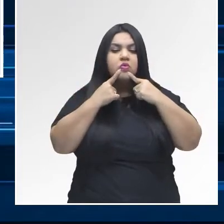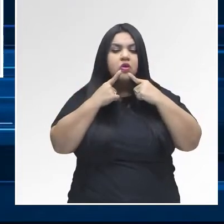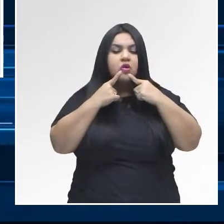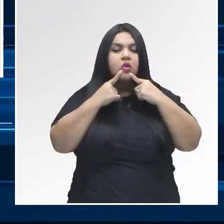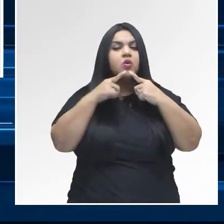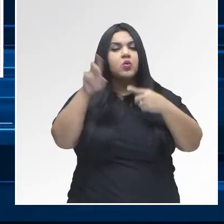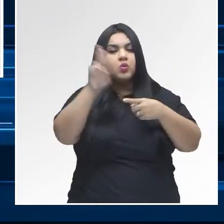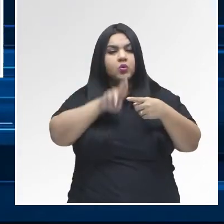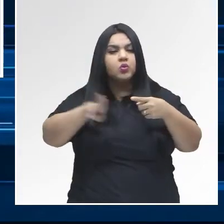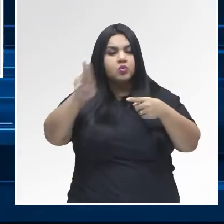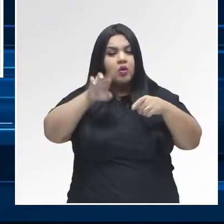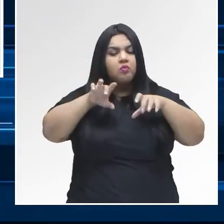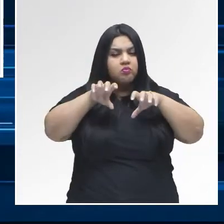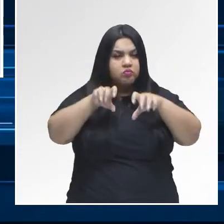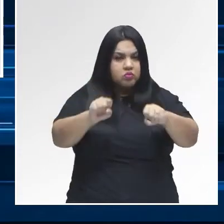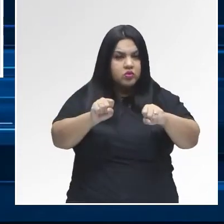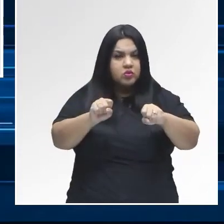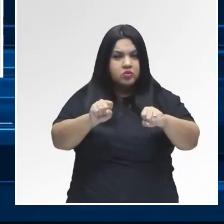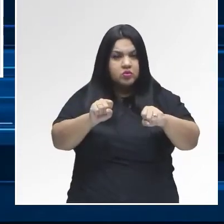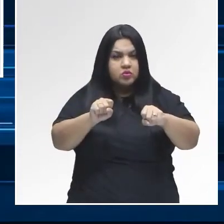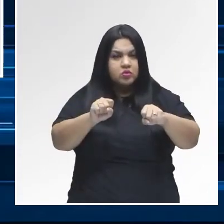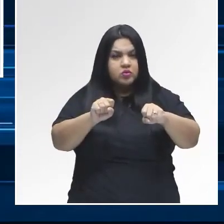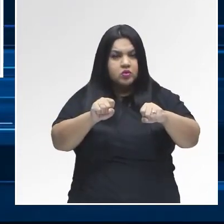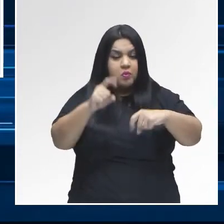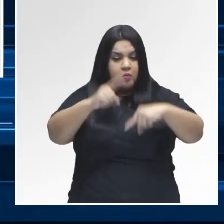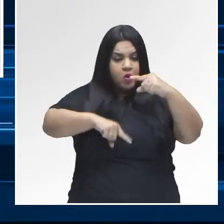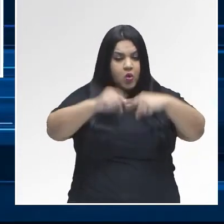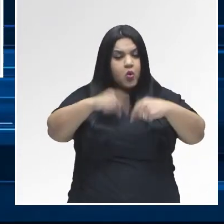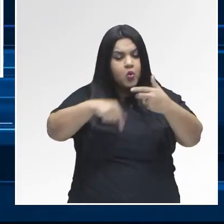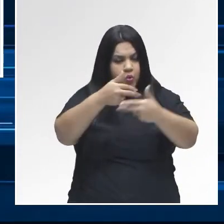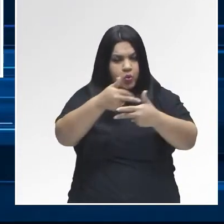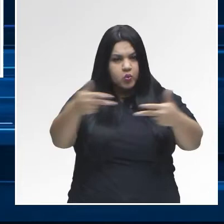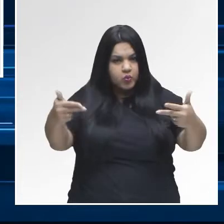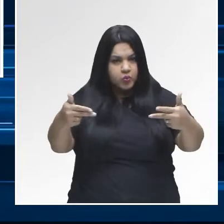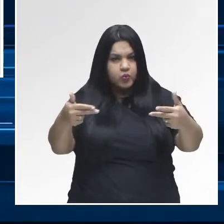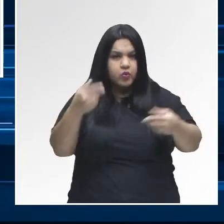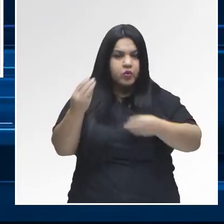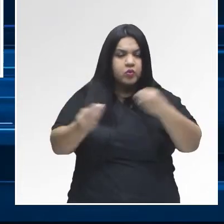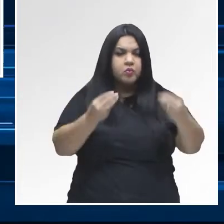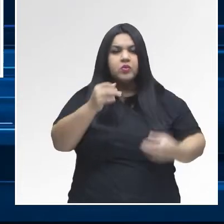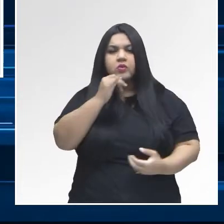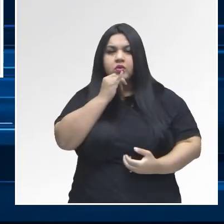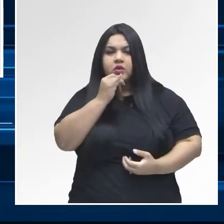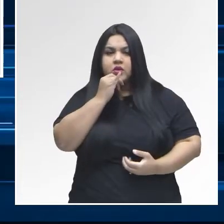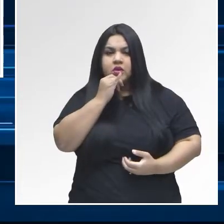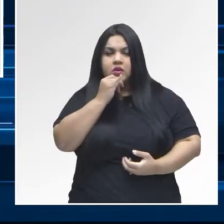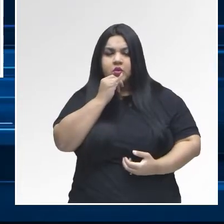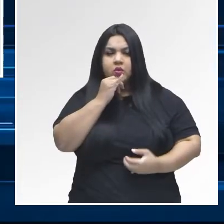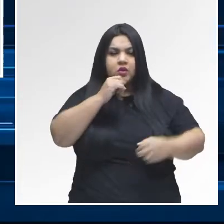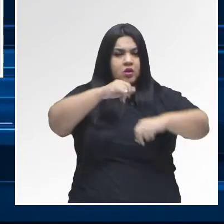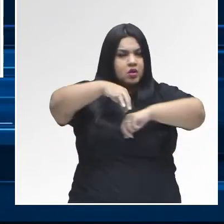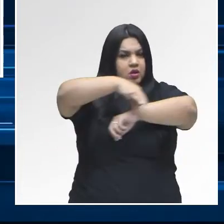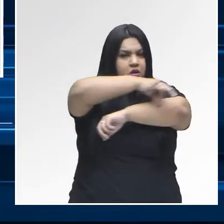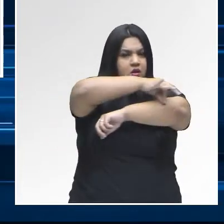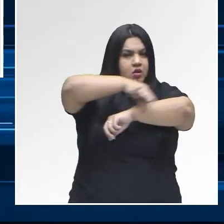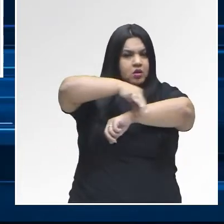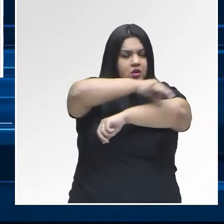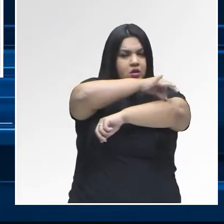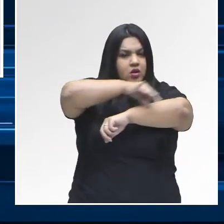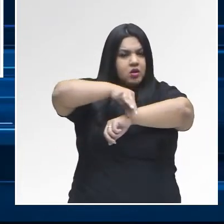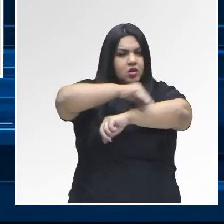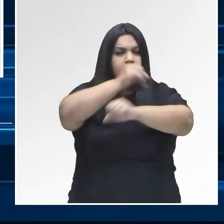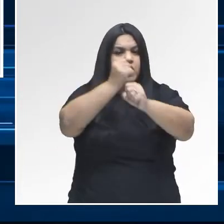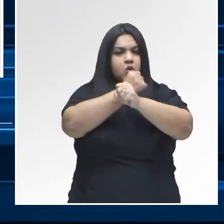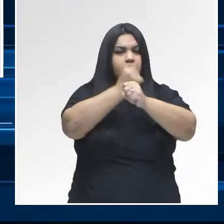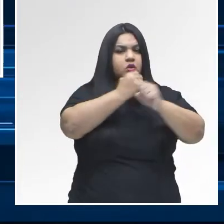Para você estar ali nesse momento ali com as coisas materiais. Como, por exemplo, a arquitetura no modo de construir as